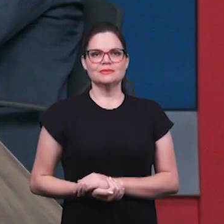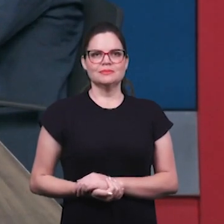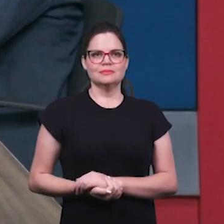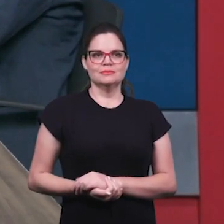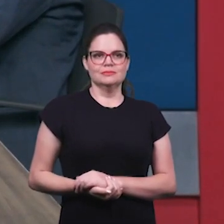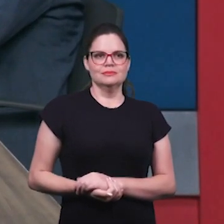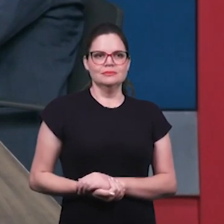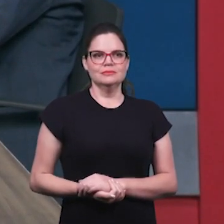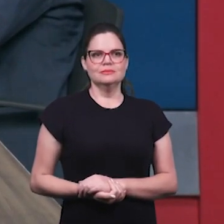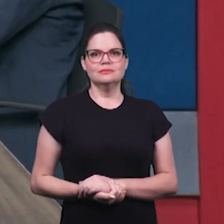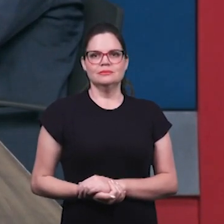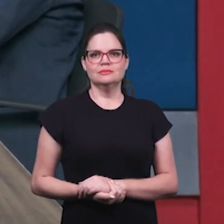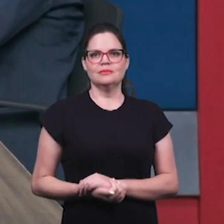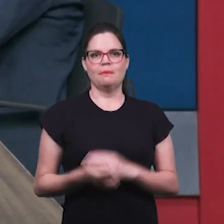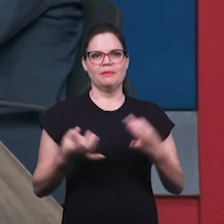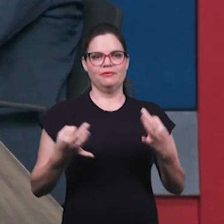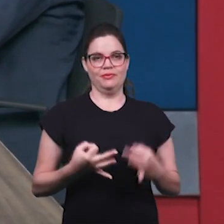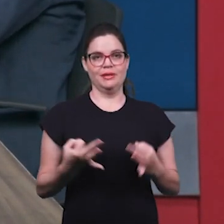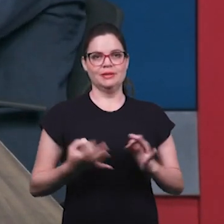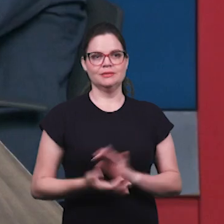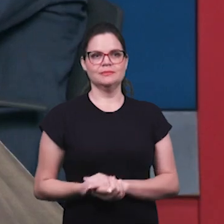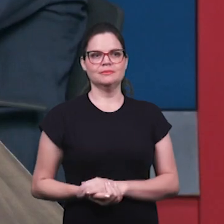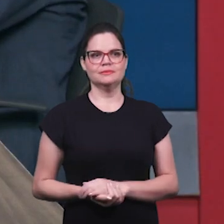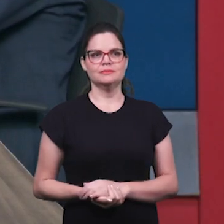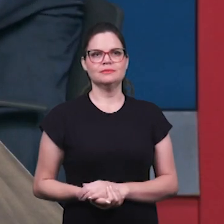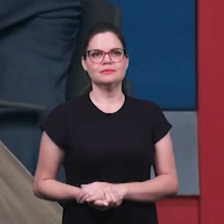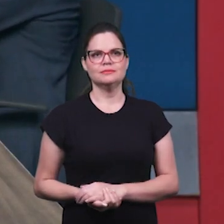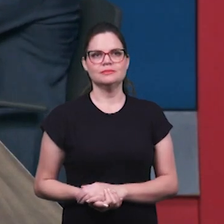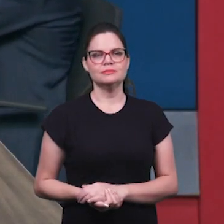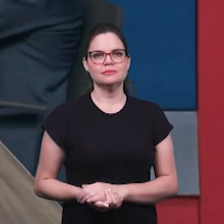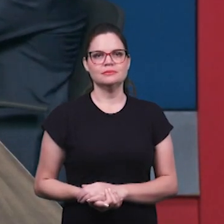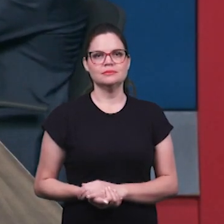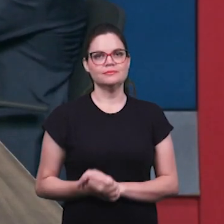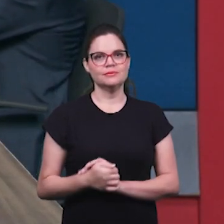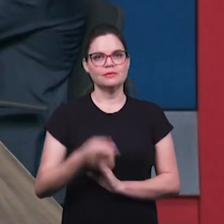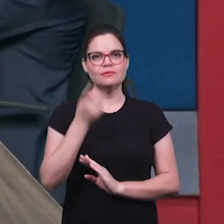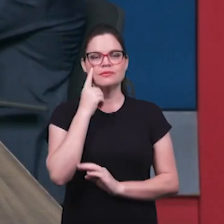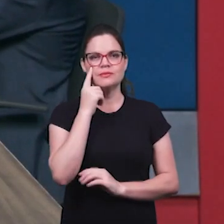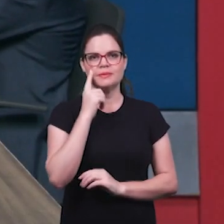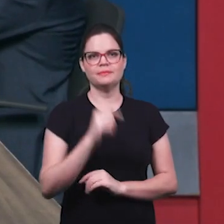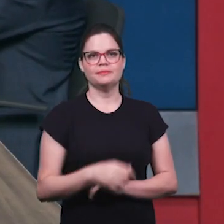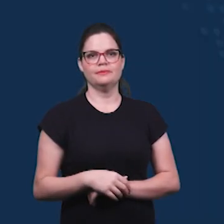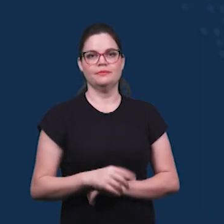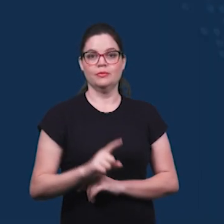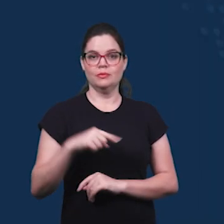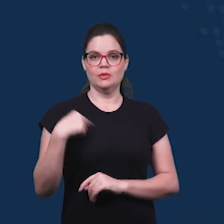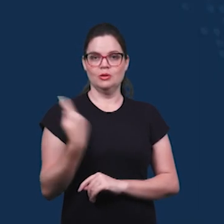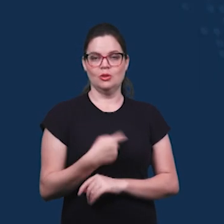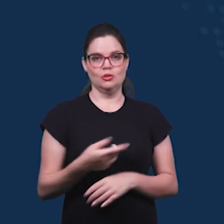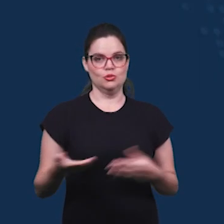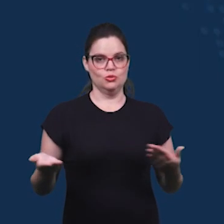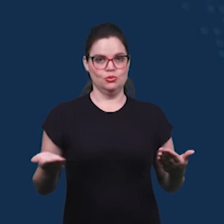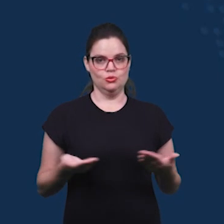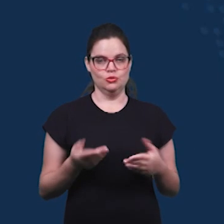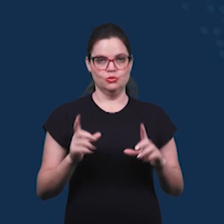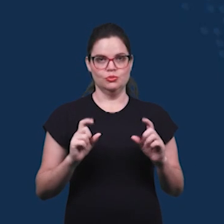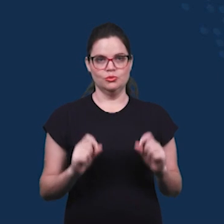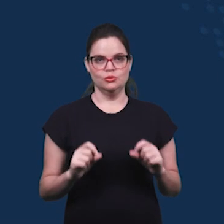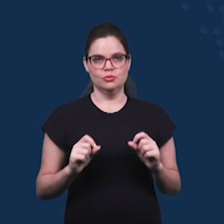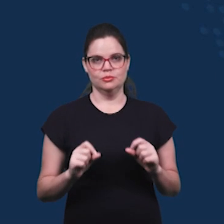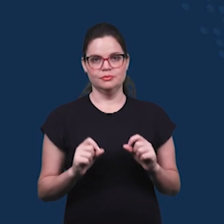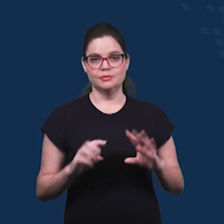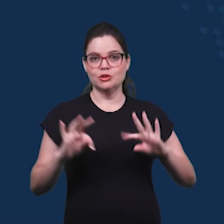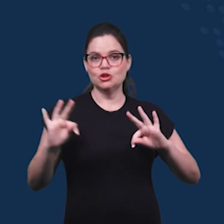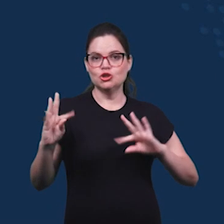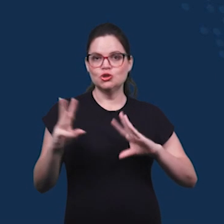Sim, perfeitamente, Willer, né? Veja só, nós temos hoje, de toda a água do